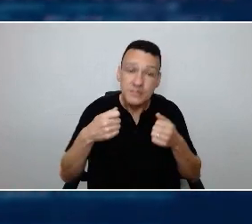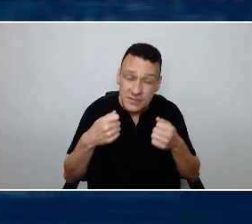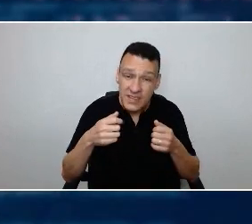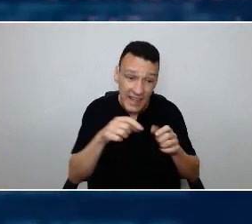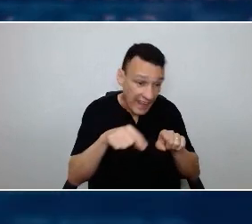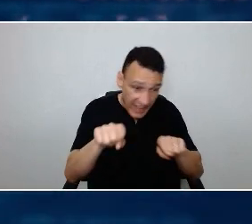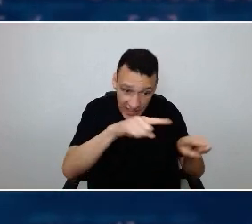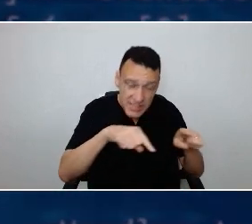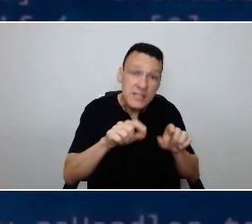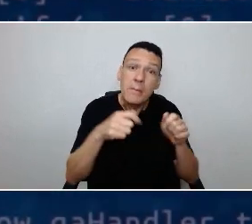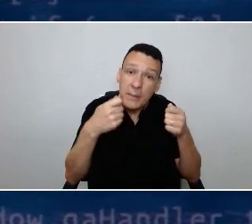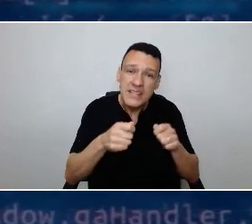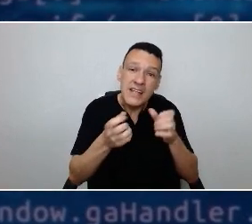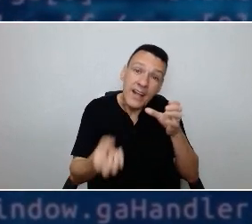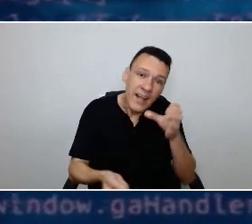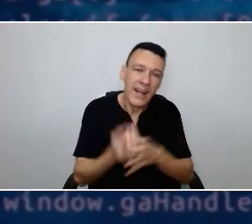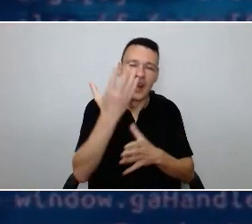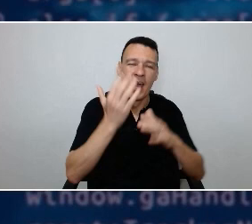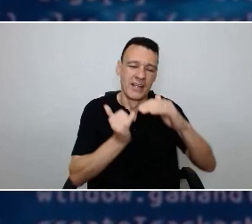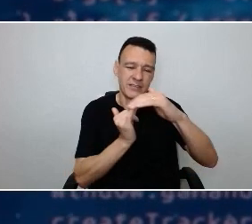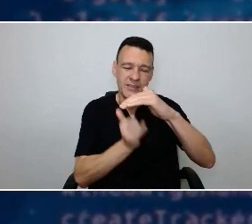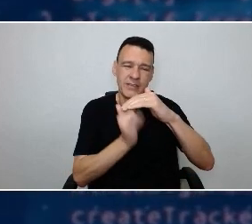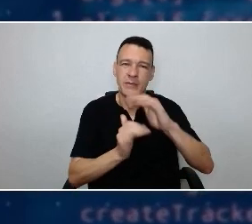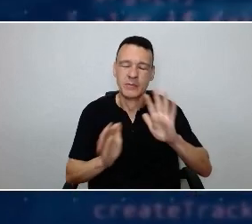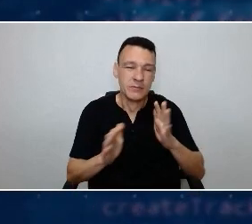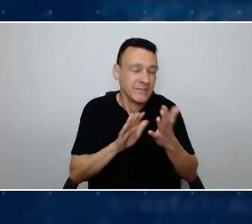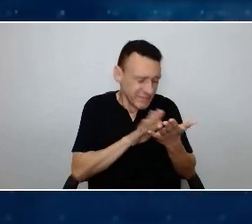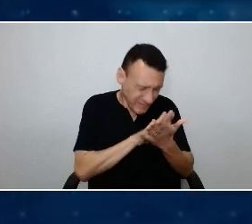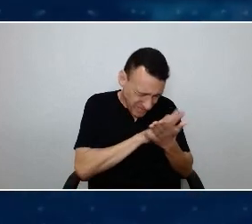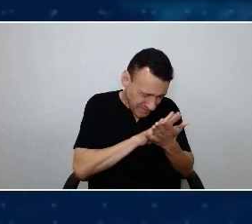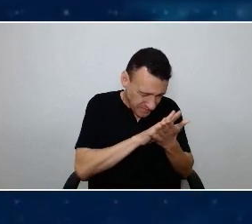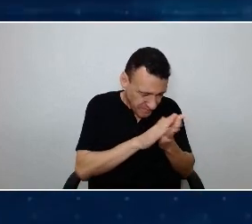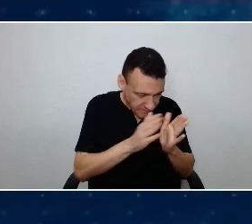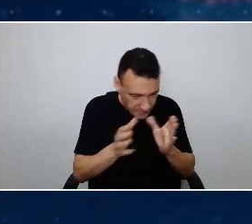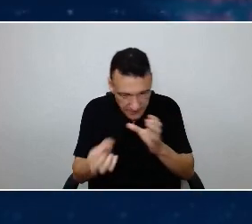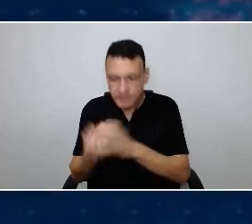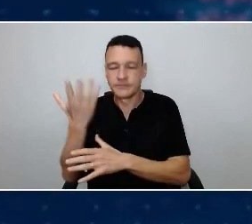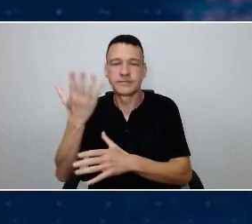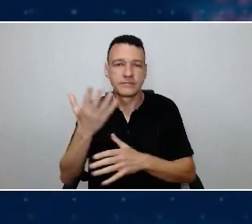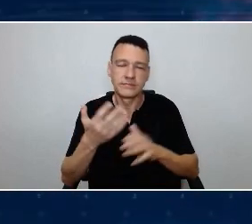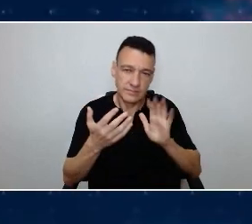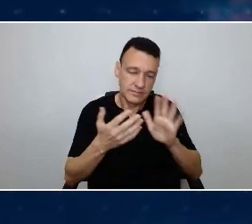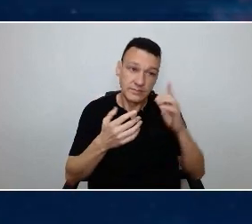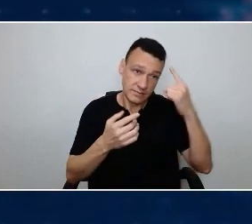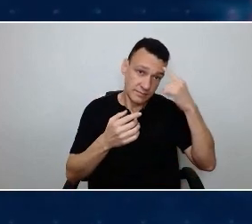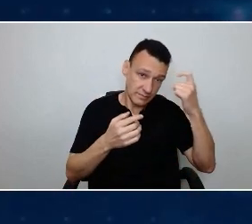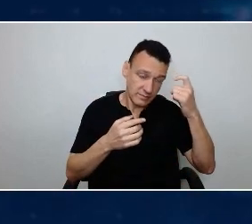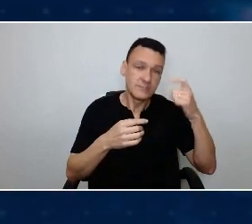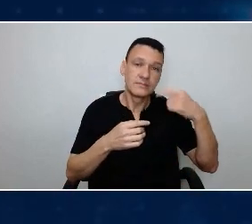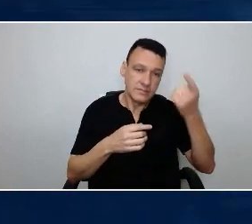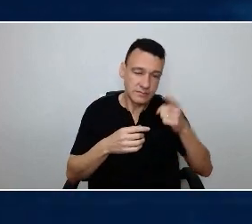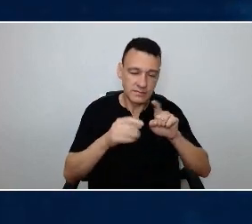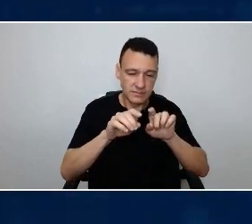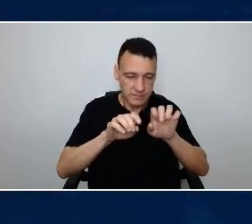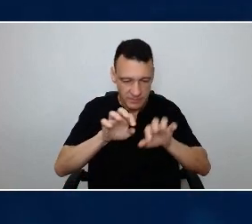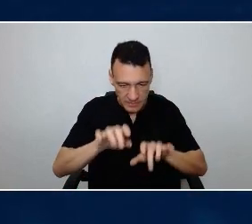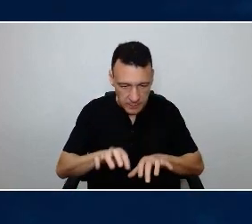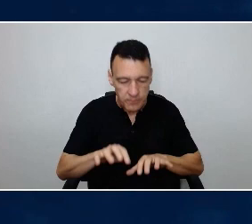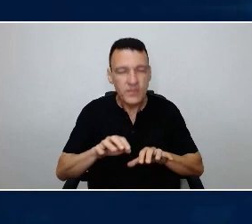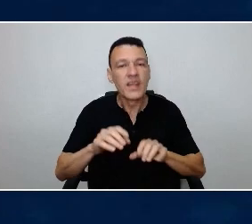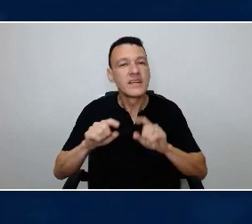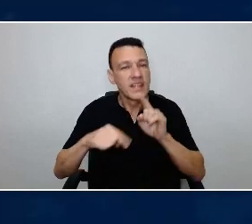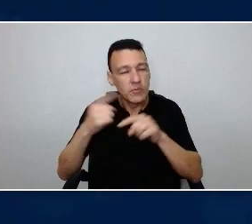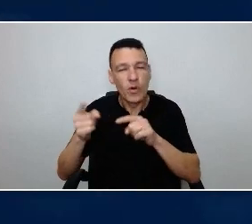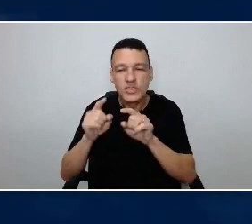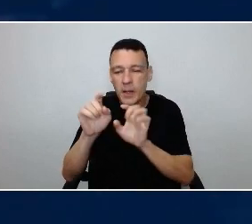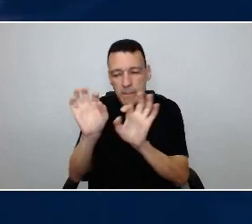poucas horas desde a ideia até o desenvolvimento dela e até o final essa startap a gente tem que fazer e modular ela